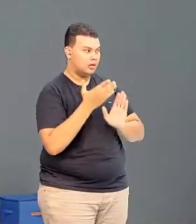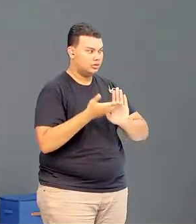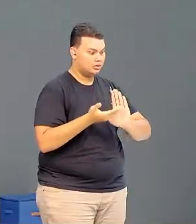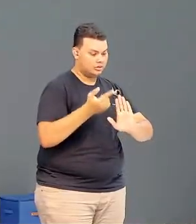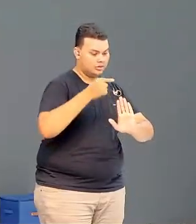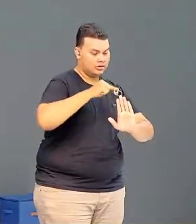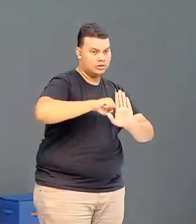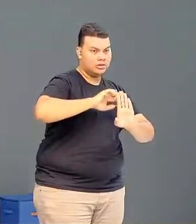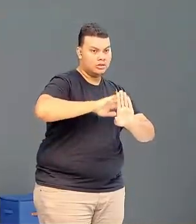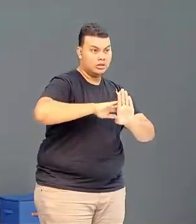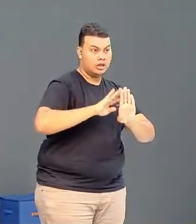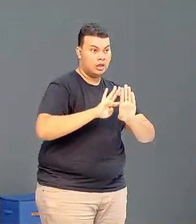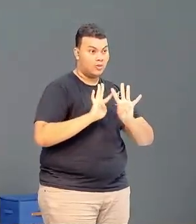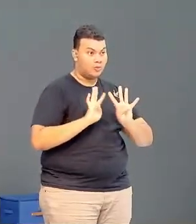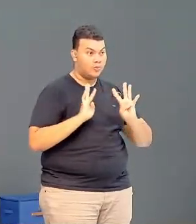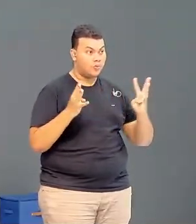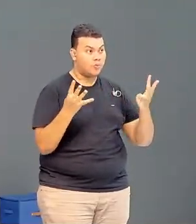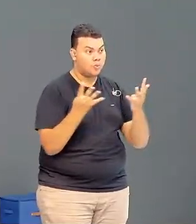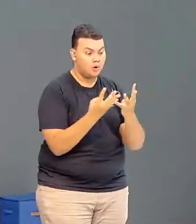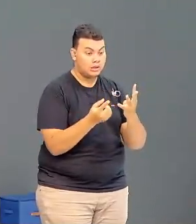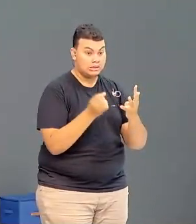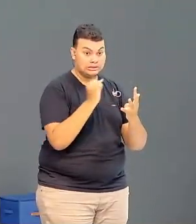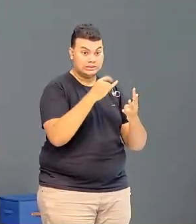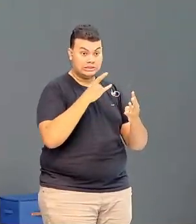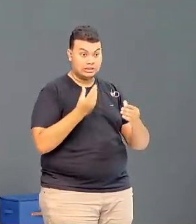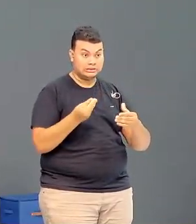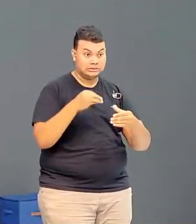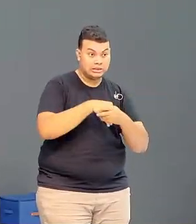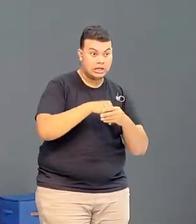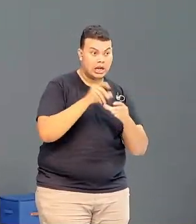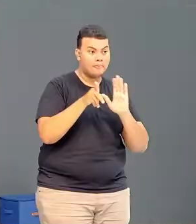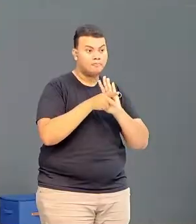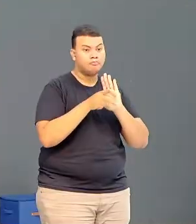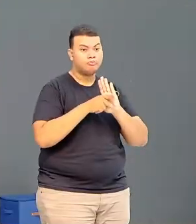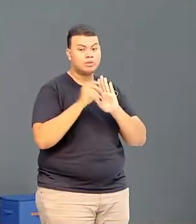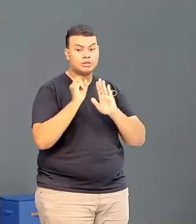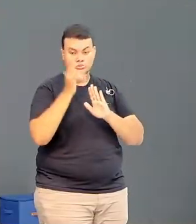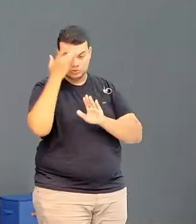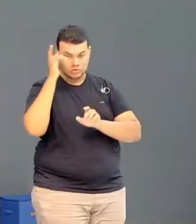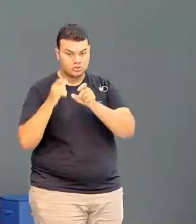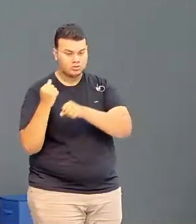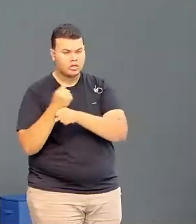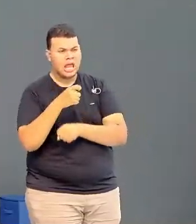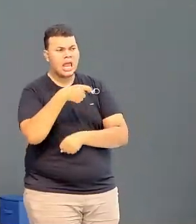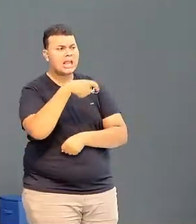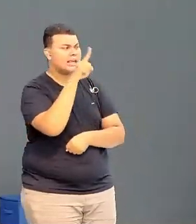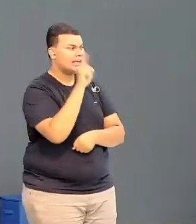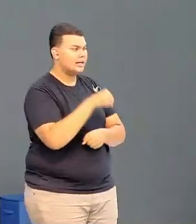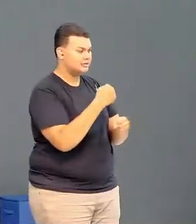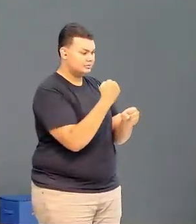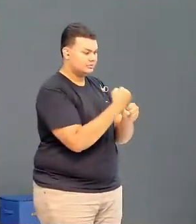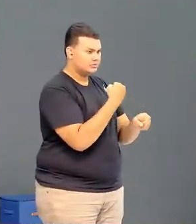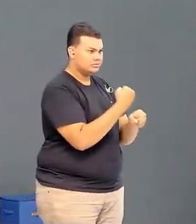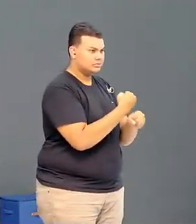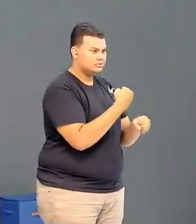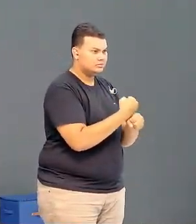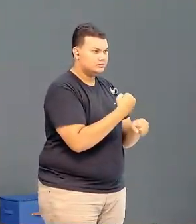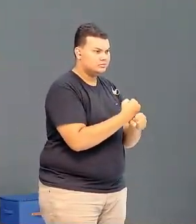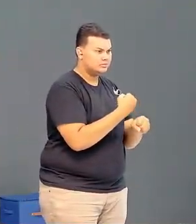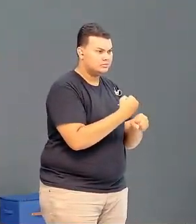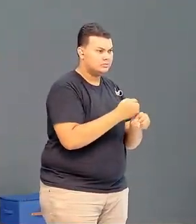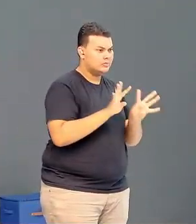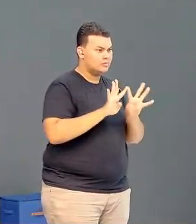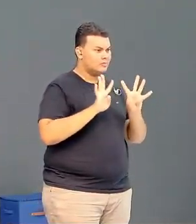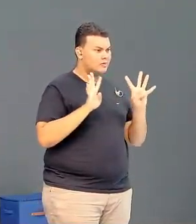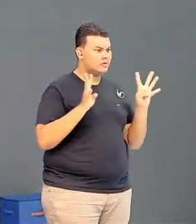fortaleza, tudo que está dentro da fortaleza pertence a quem criou. E quem constrói essas fortalezas no ser humano? O